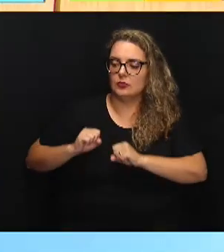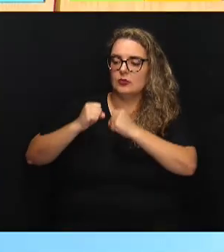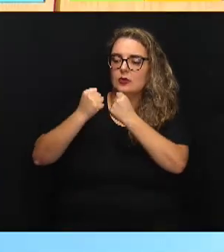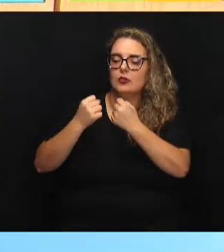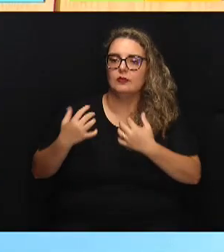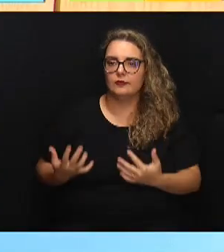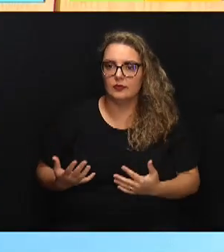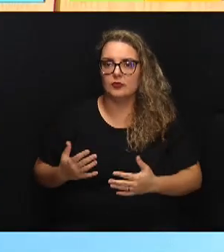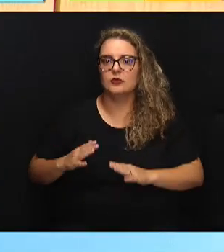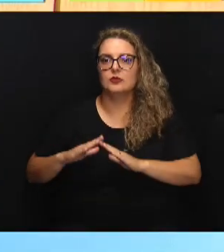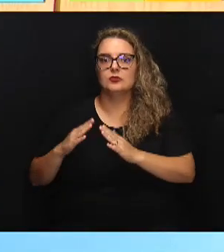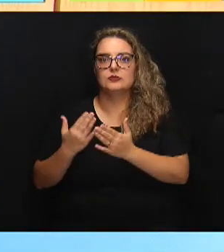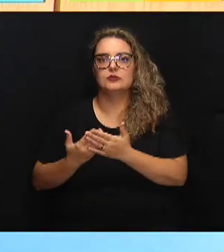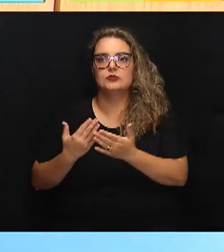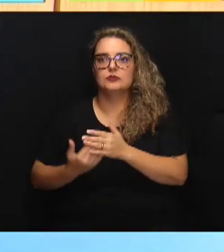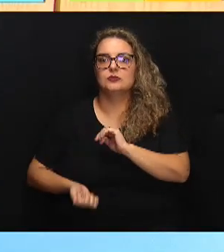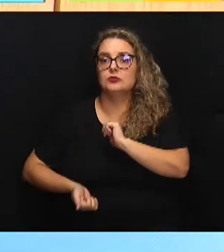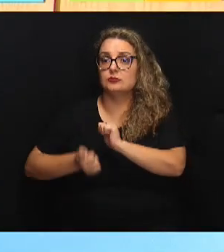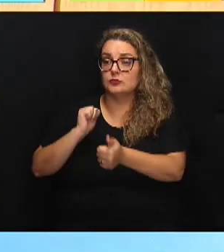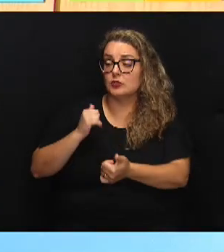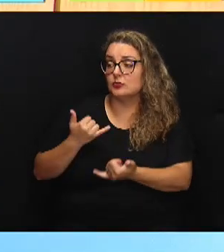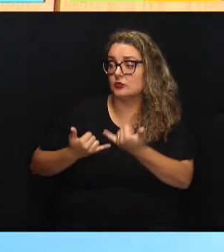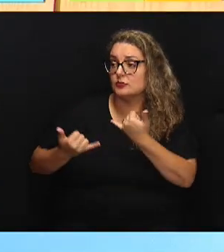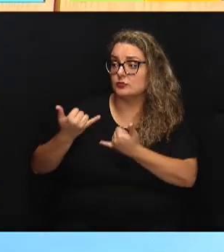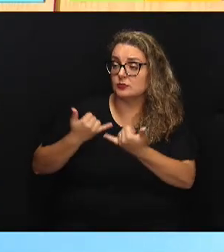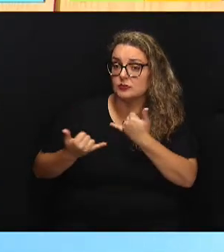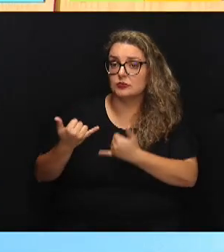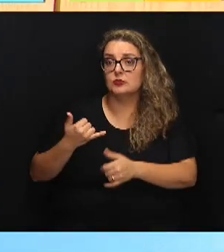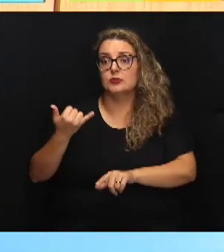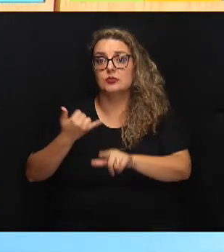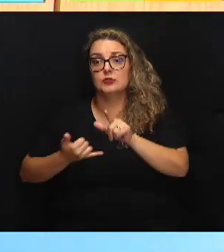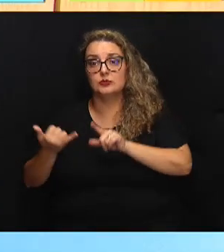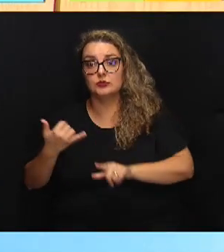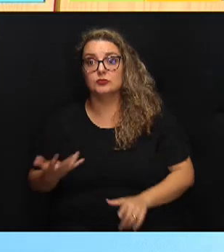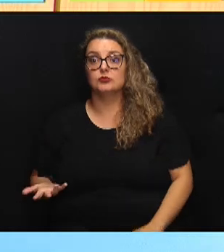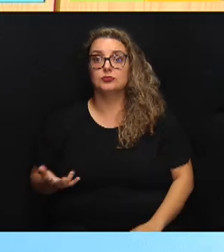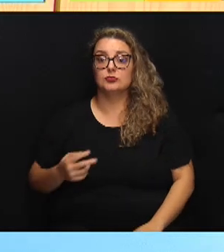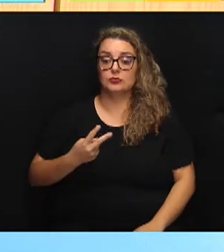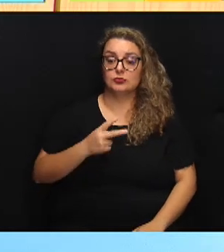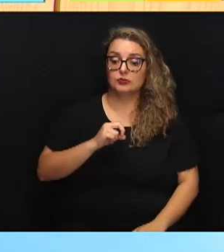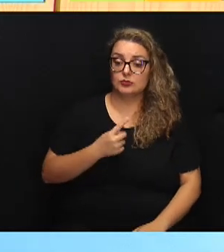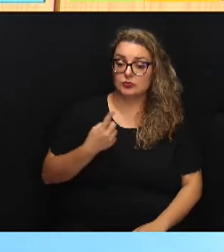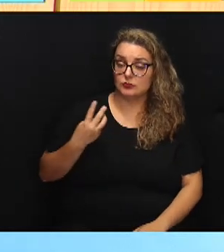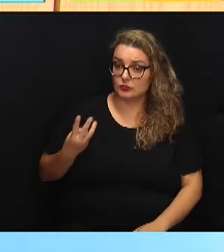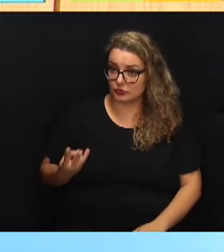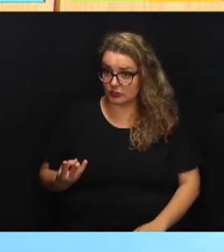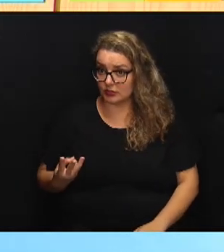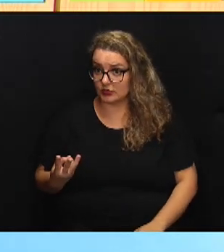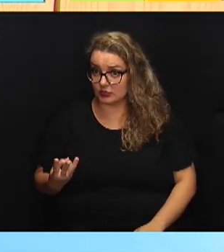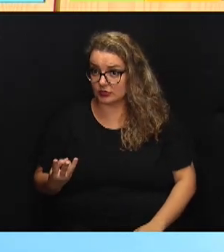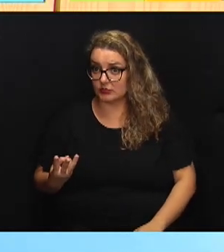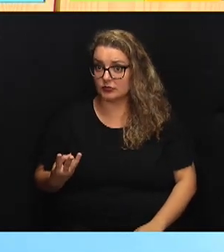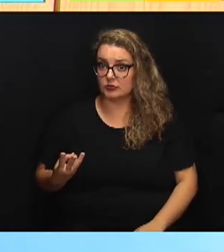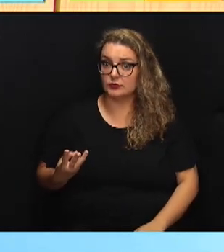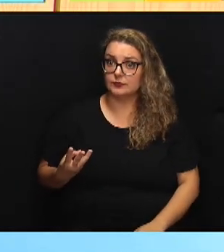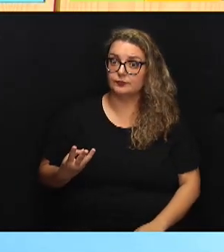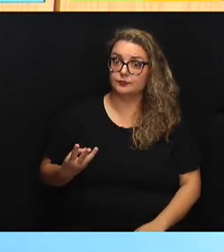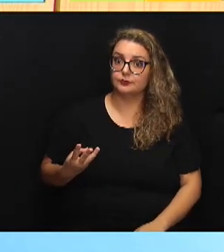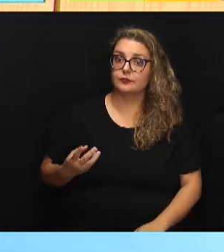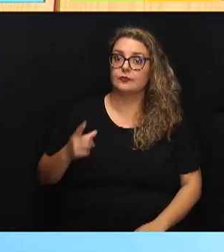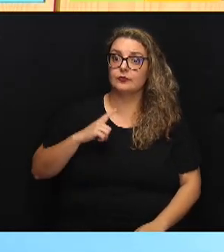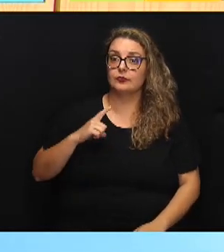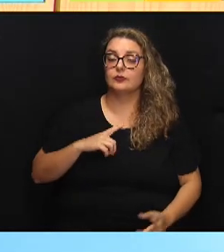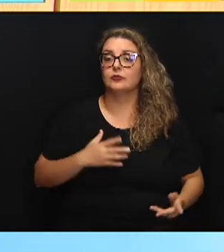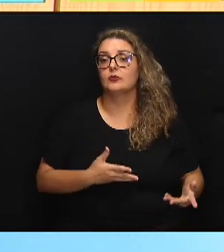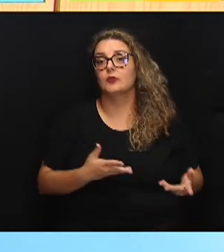né, esportivas, lúdicas. E em 2013 que, né, houve um convite